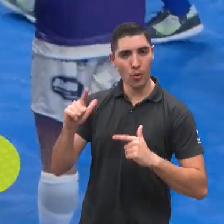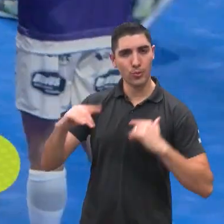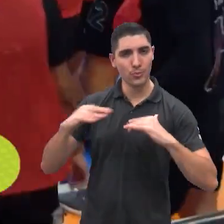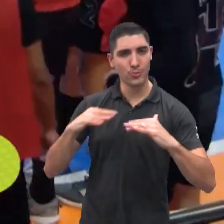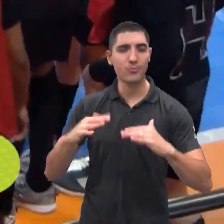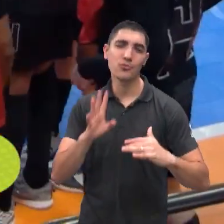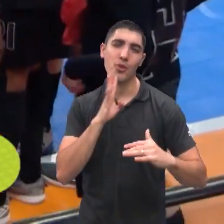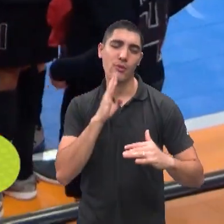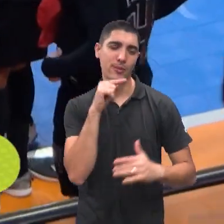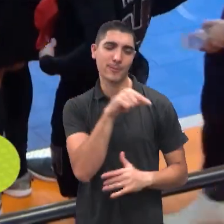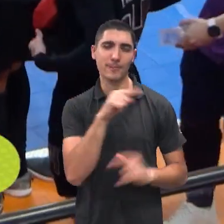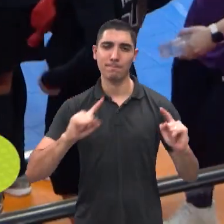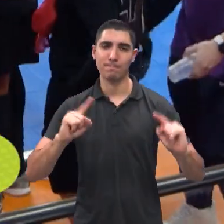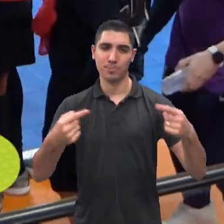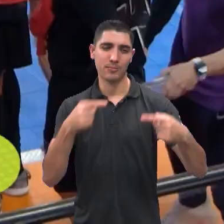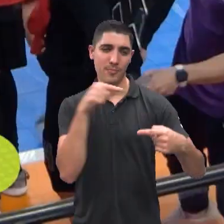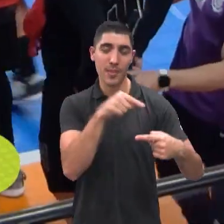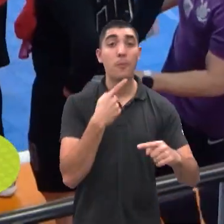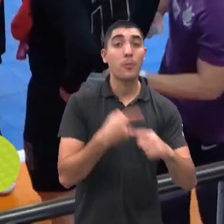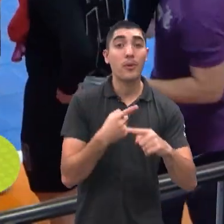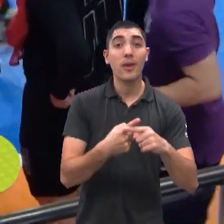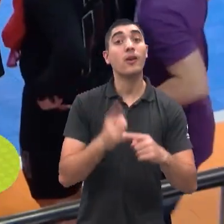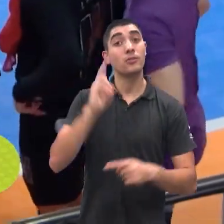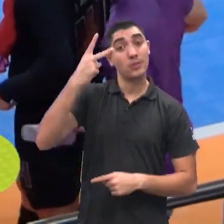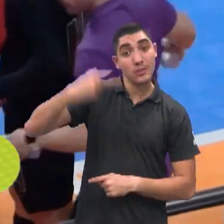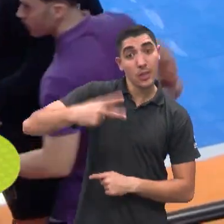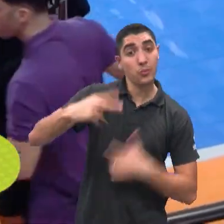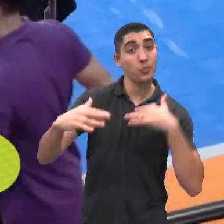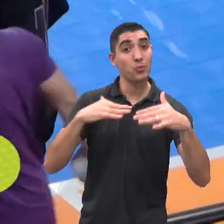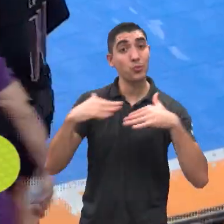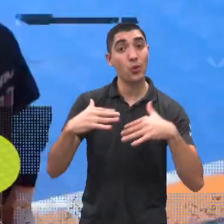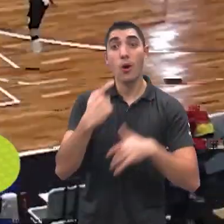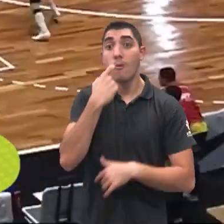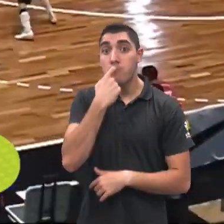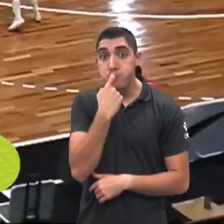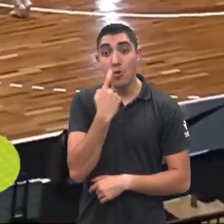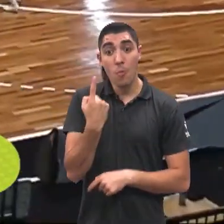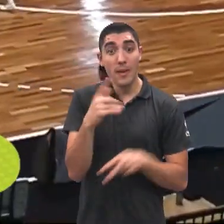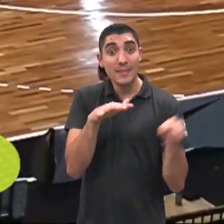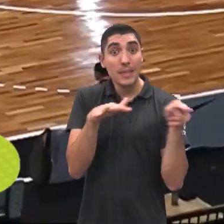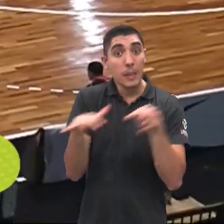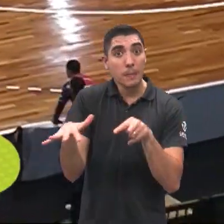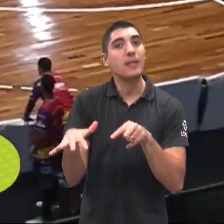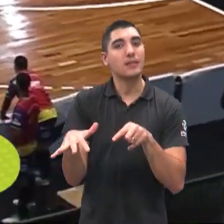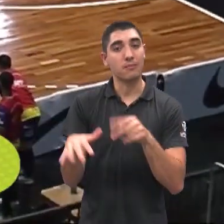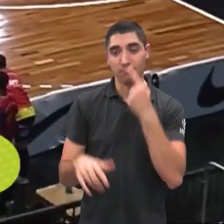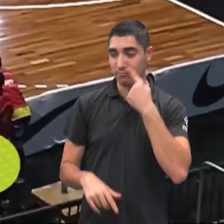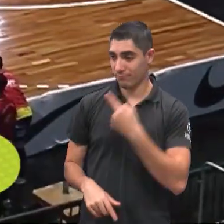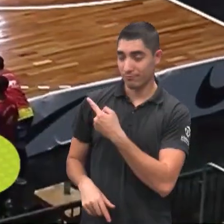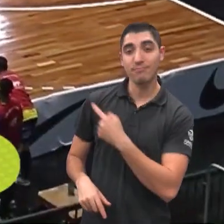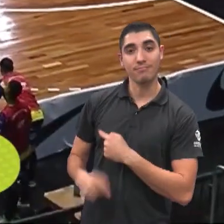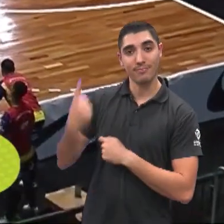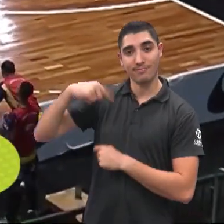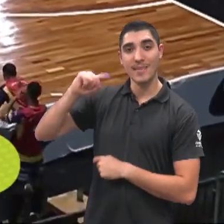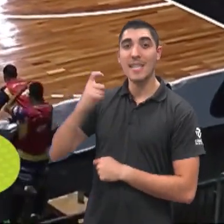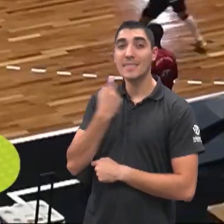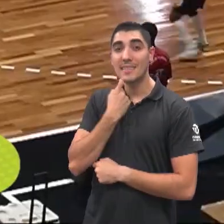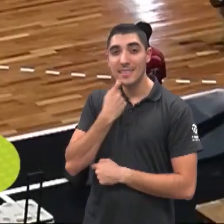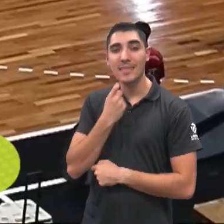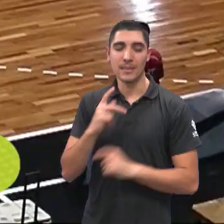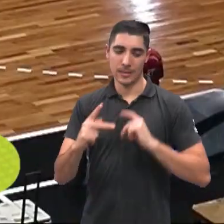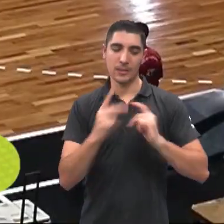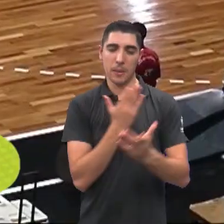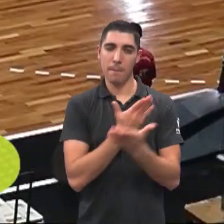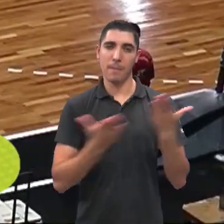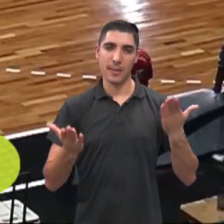José Futsal e Corinthians faziam o segundo jogo em menos de uma semana. Na última sexta-feira, goleada por 6-0 para